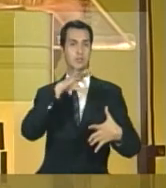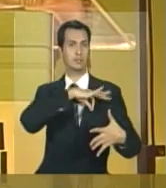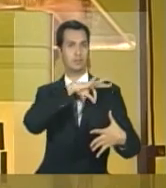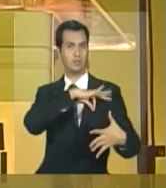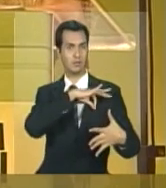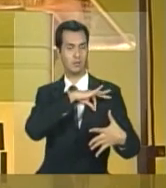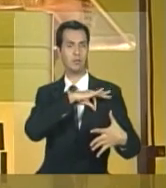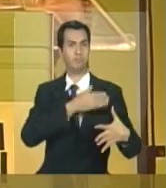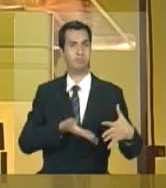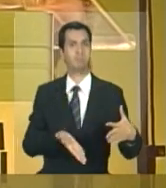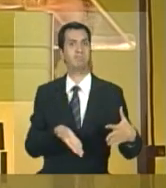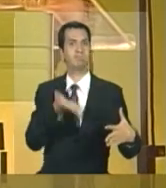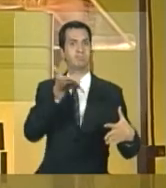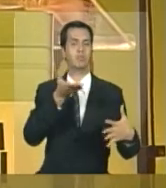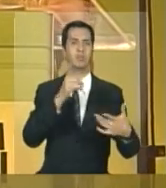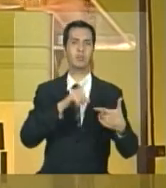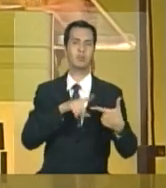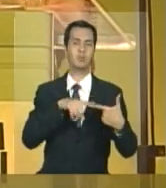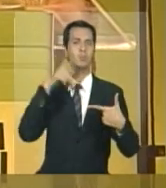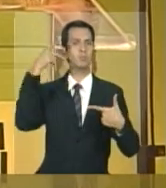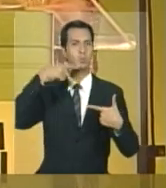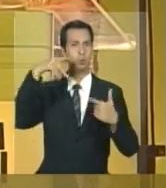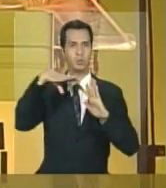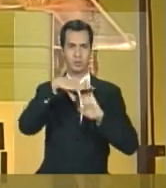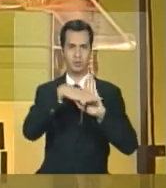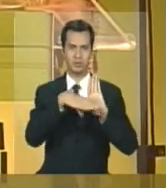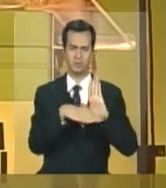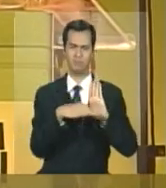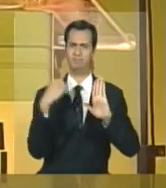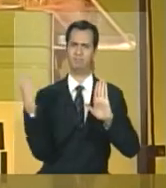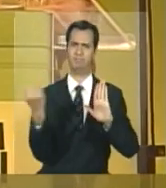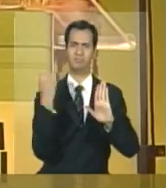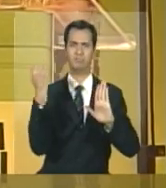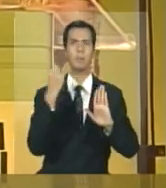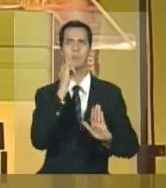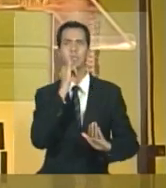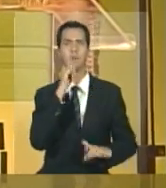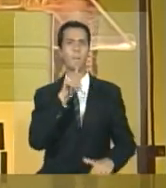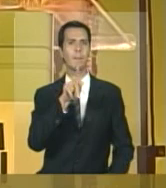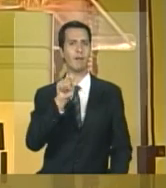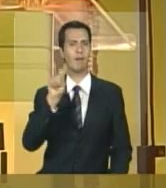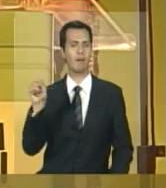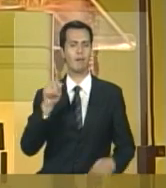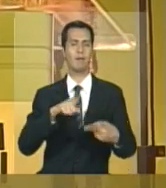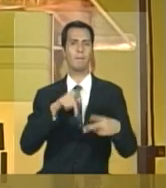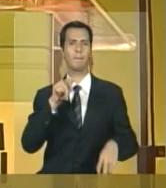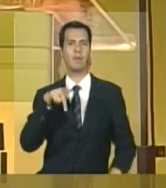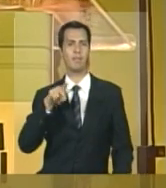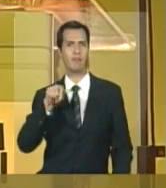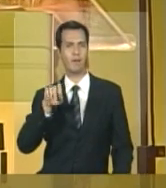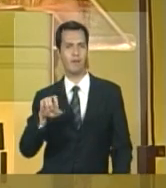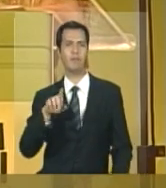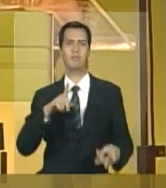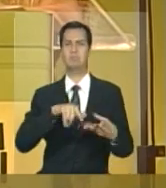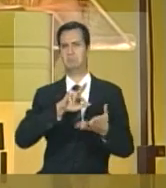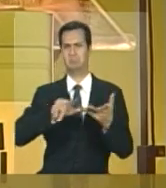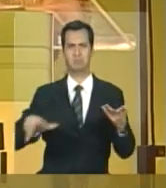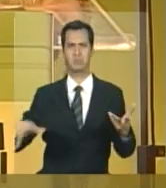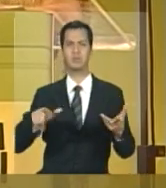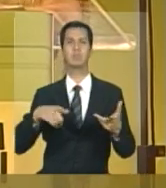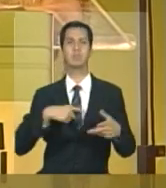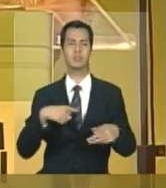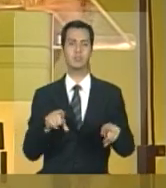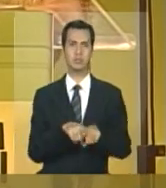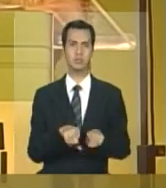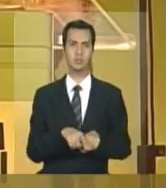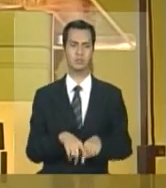mínimo, de políticas públicas fundamentais como PAA, PNAE e outros, e assistência técnica.